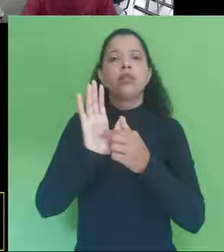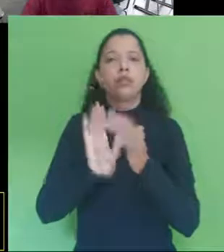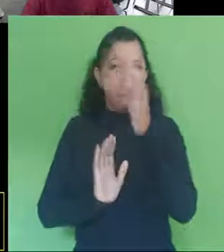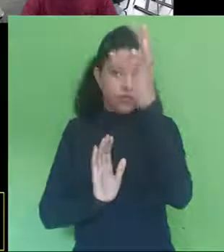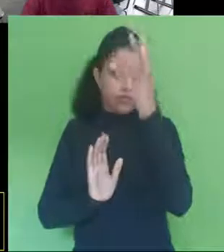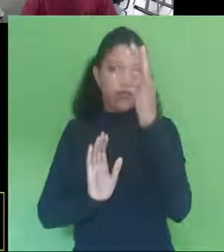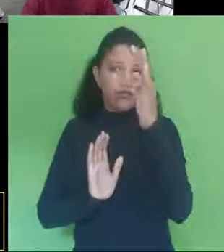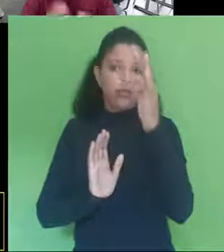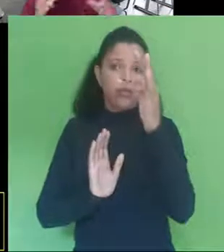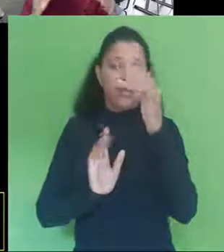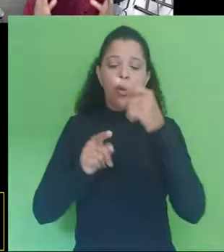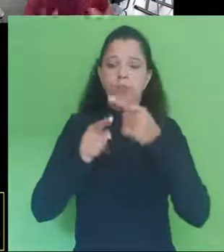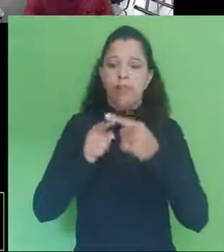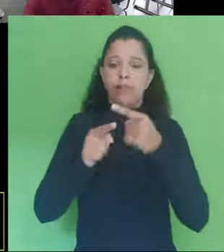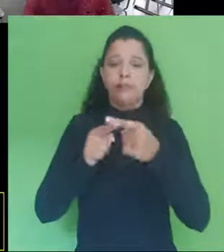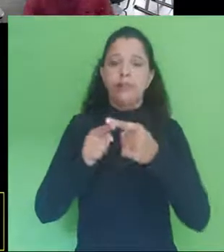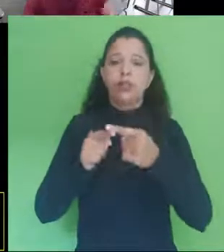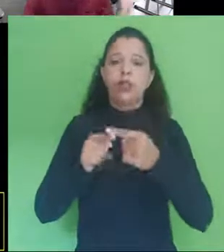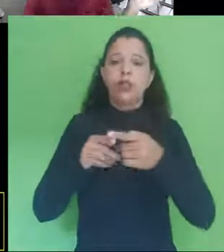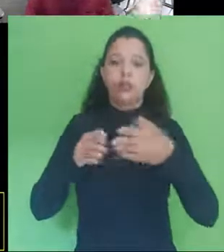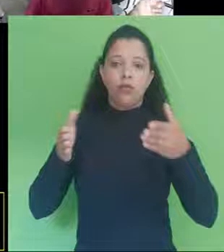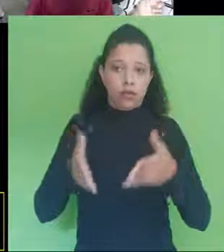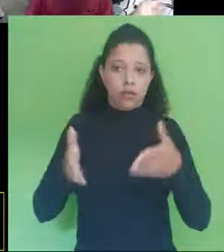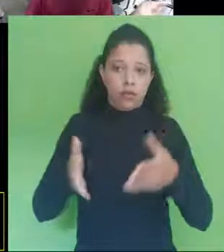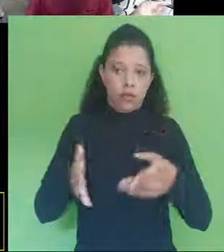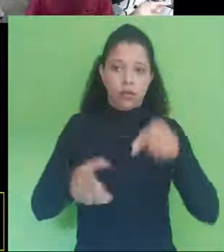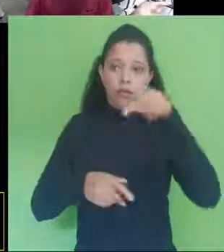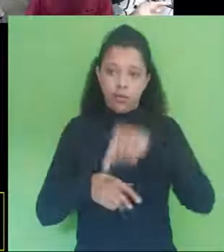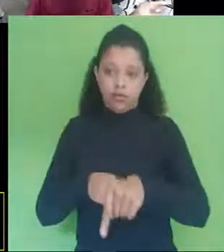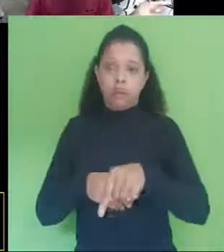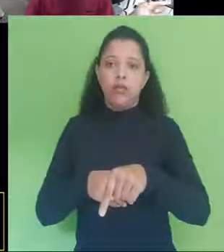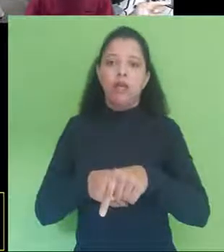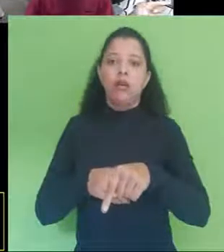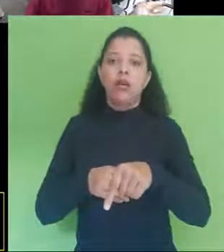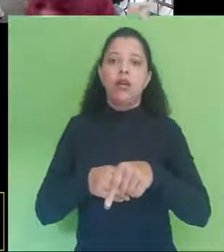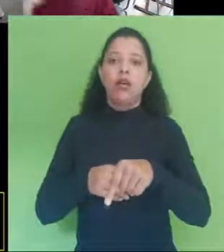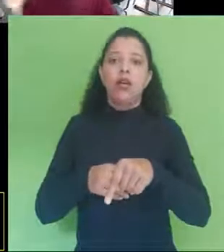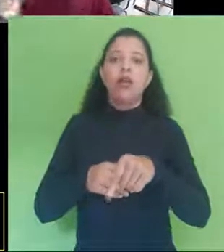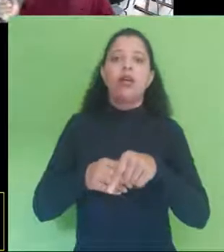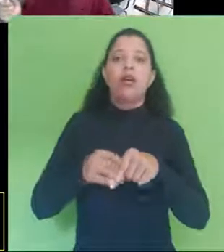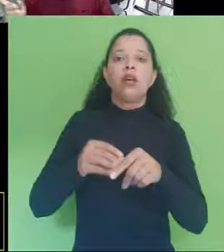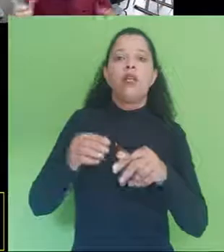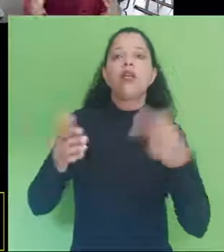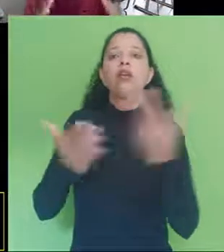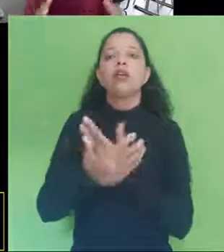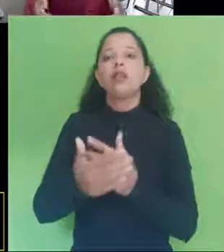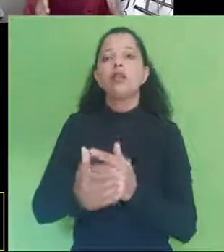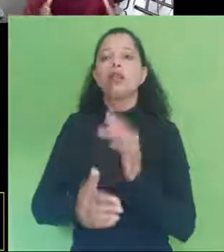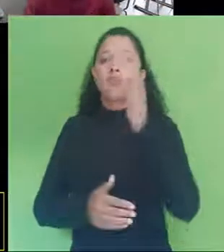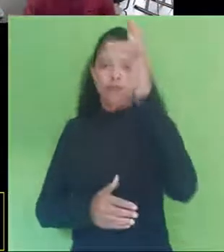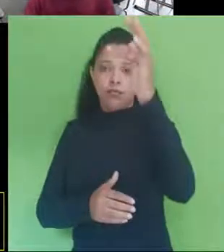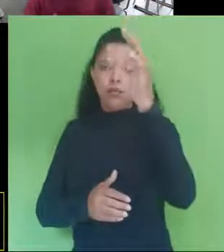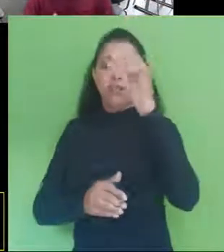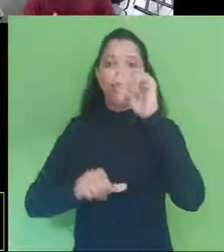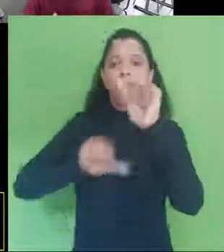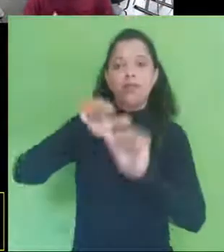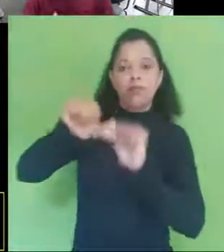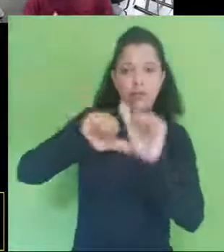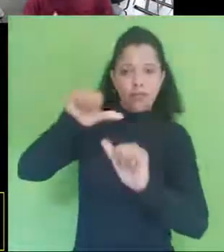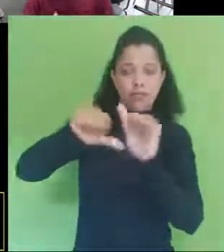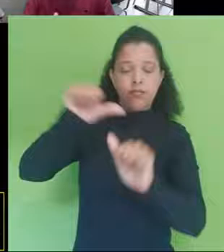futuro. Porque o presente é a cara do passado. E o futuro é a cara do